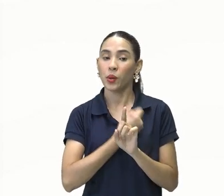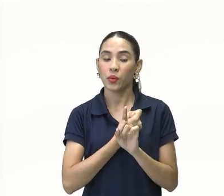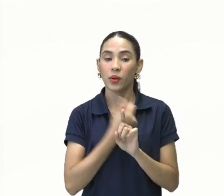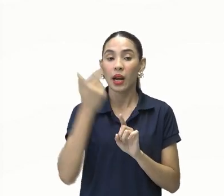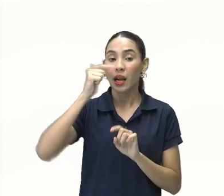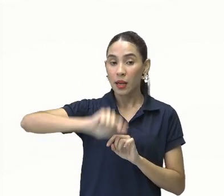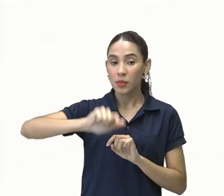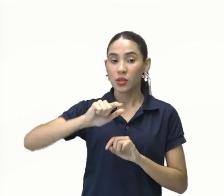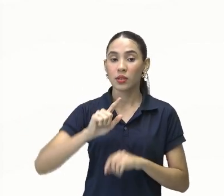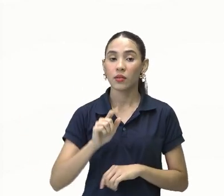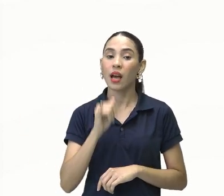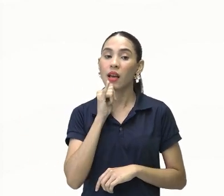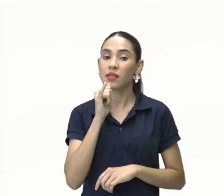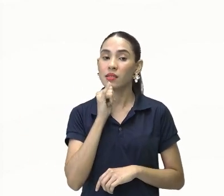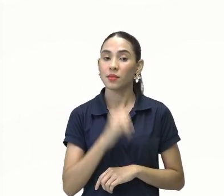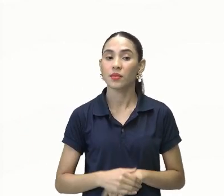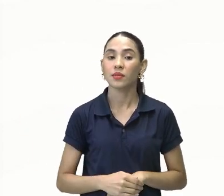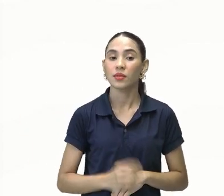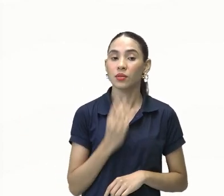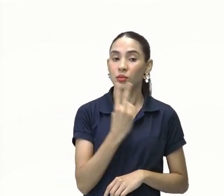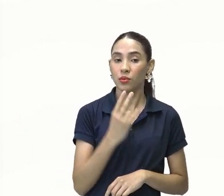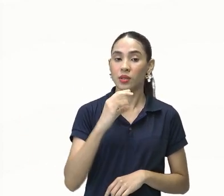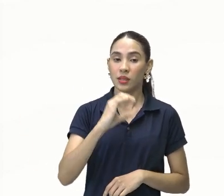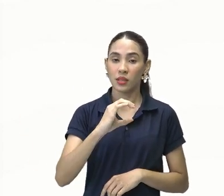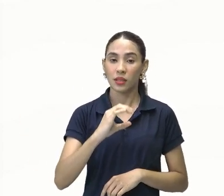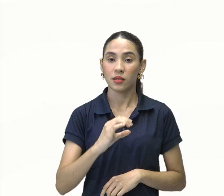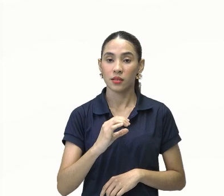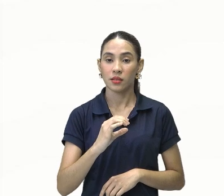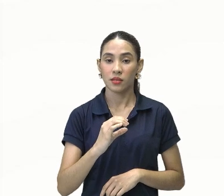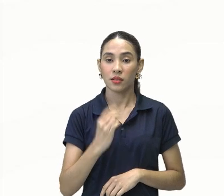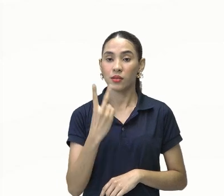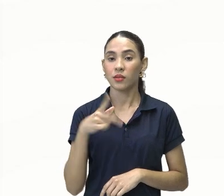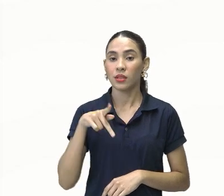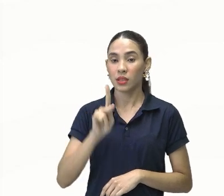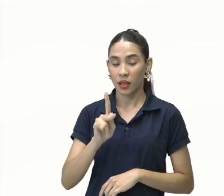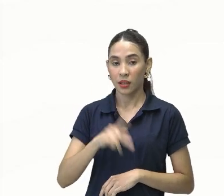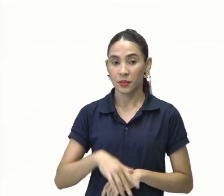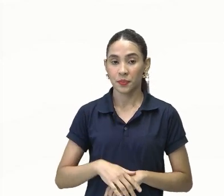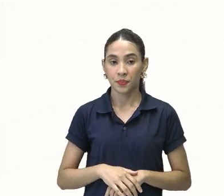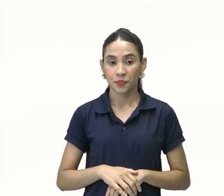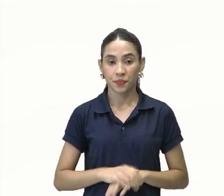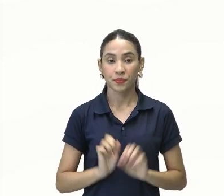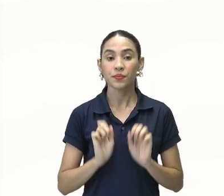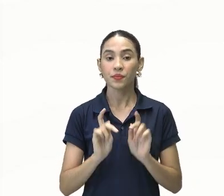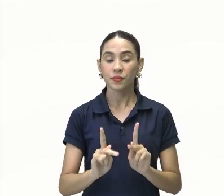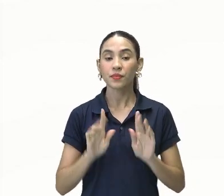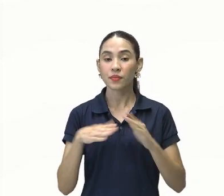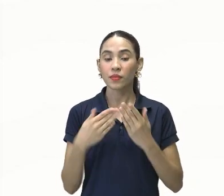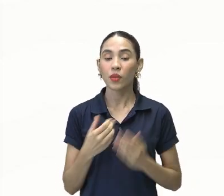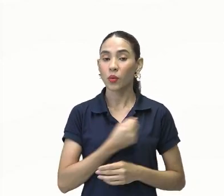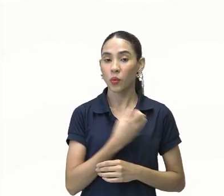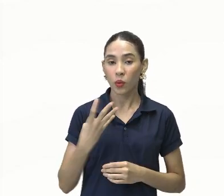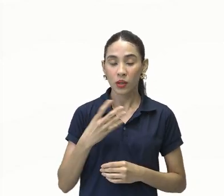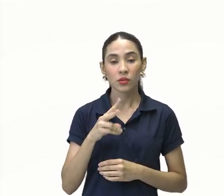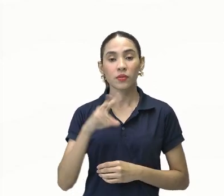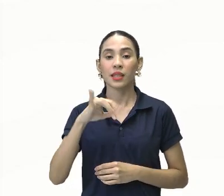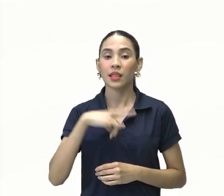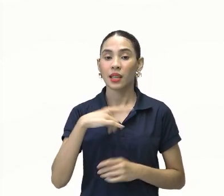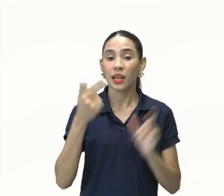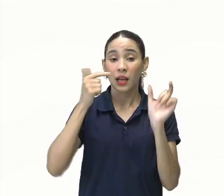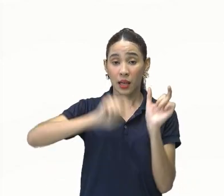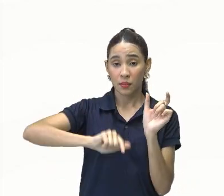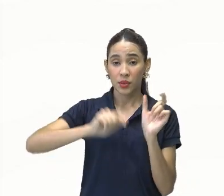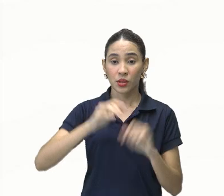observe que eu tenho 2C e 2K. Tá bom? Então, quantos elementos eu vou ter repetido?